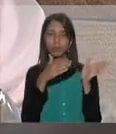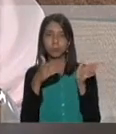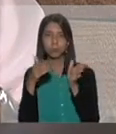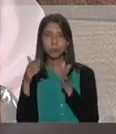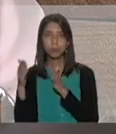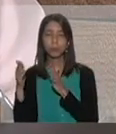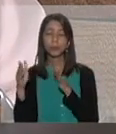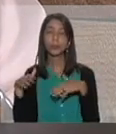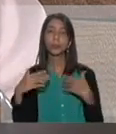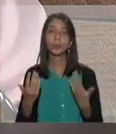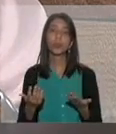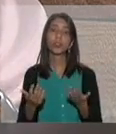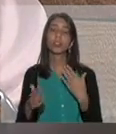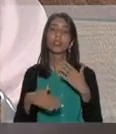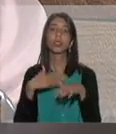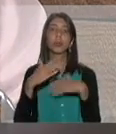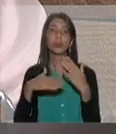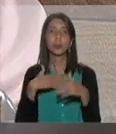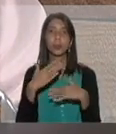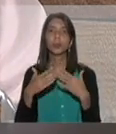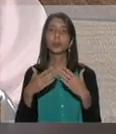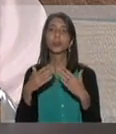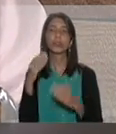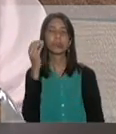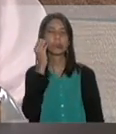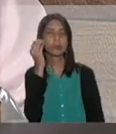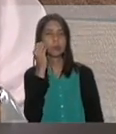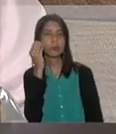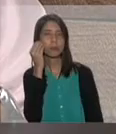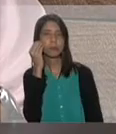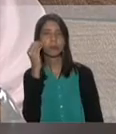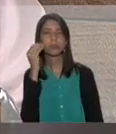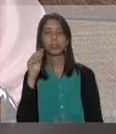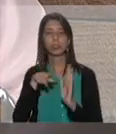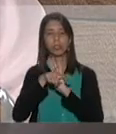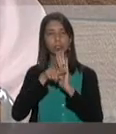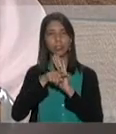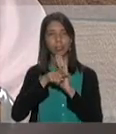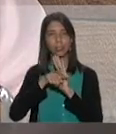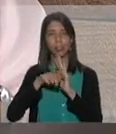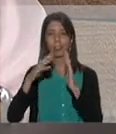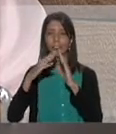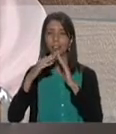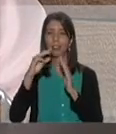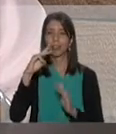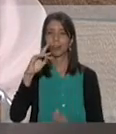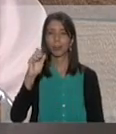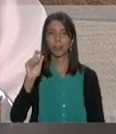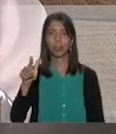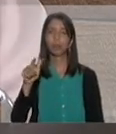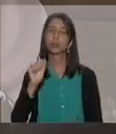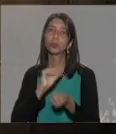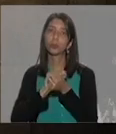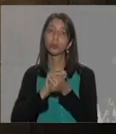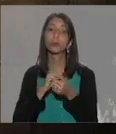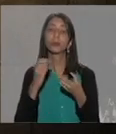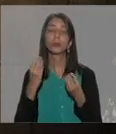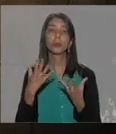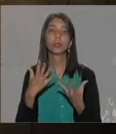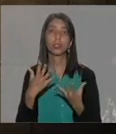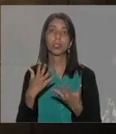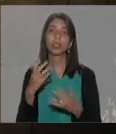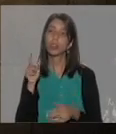fazer uma das cenas. E depois eu fui levado a fazer um teste na casa do Líbero Miguel. Minha tia foi